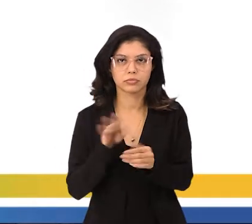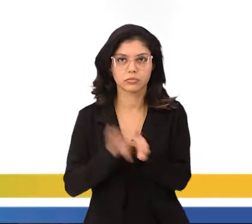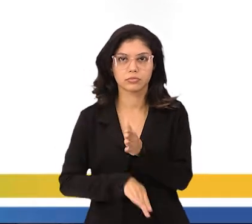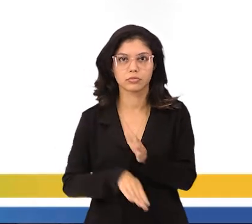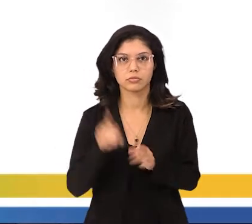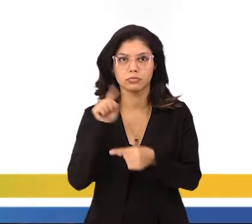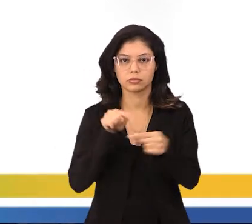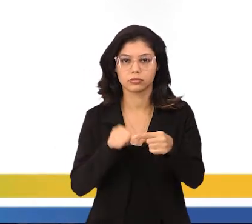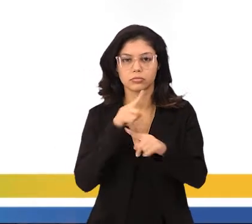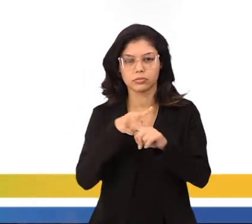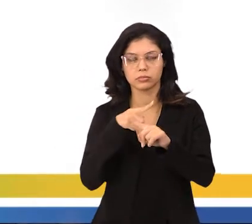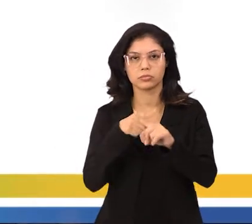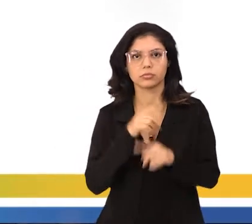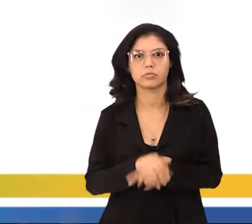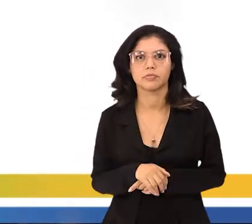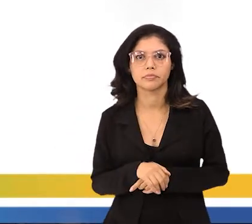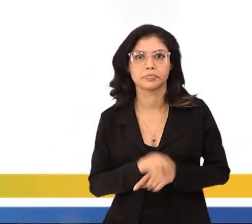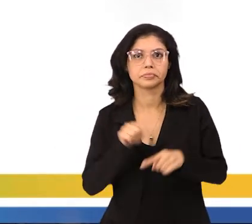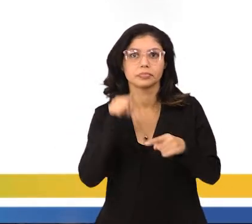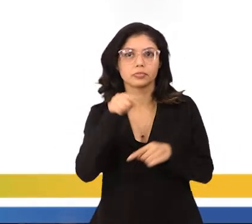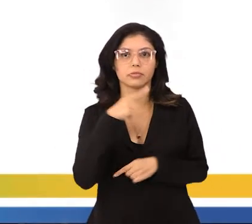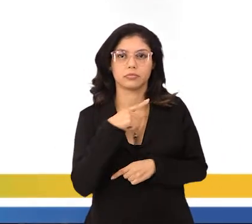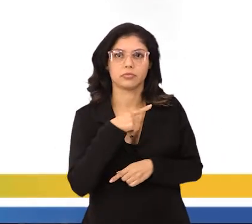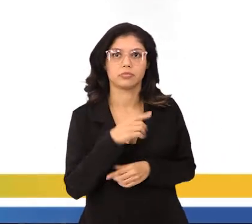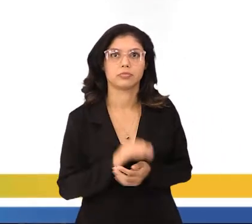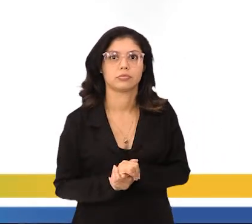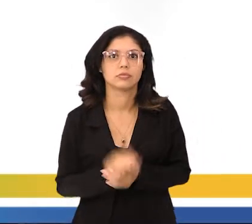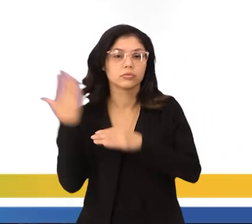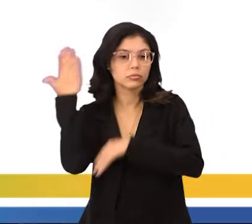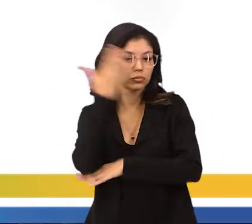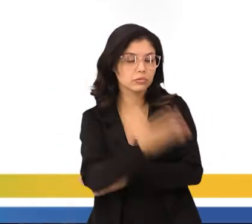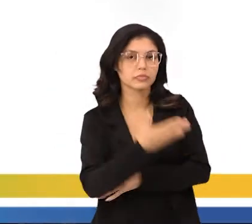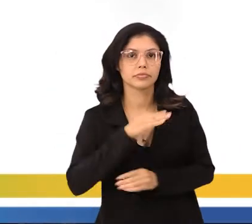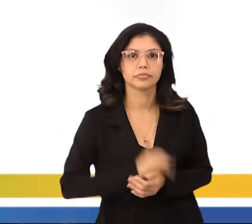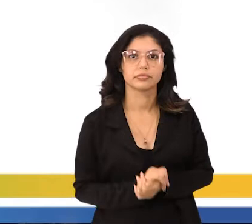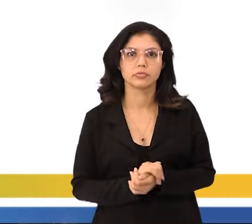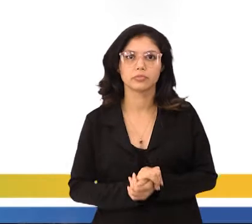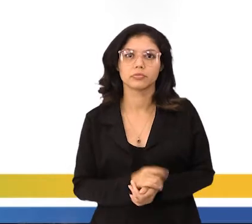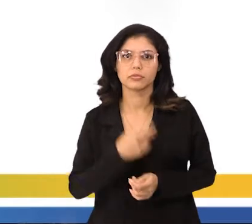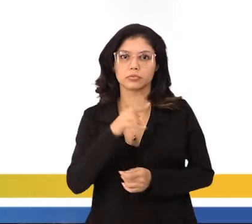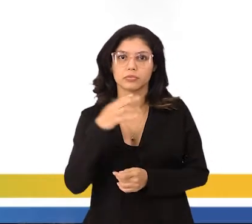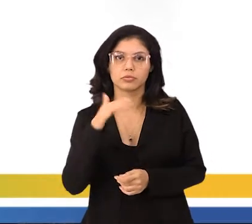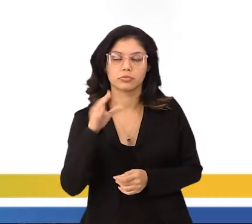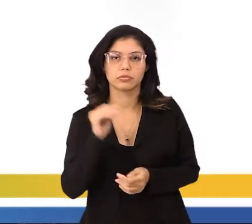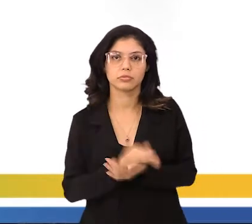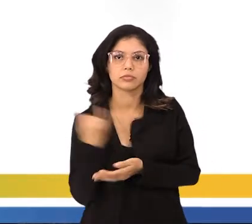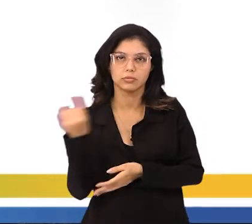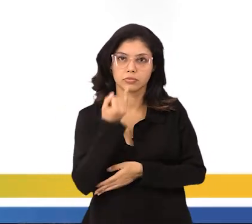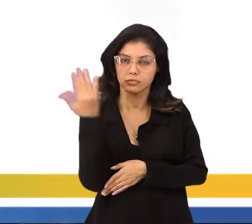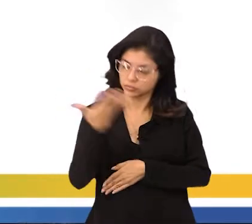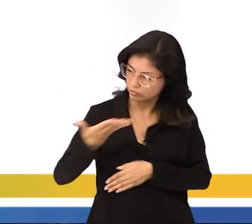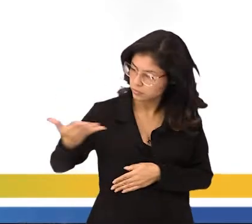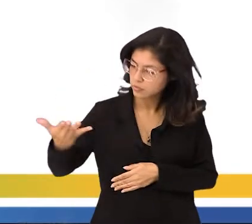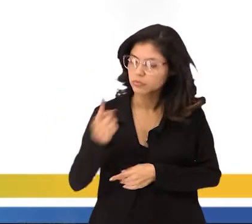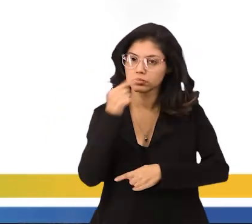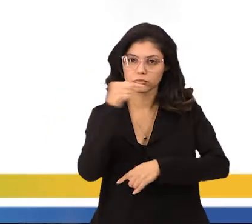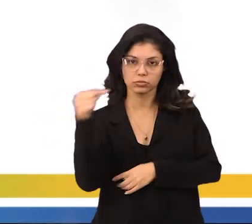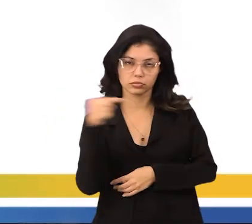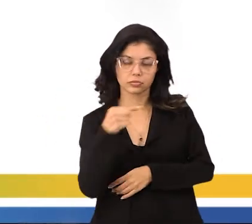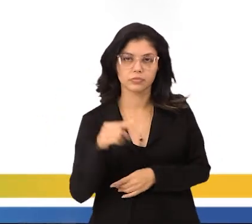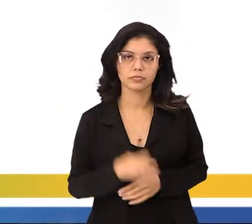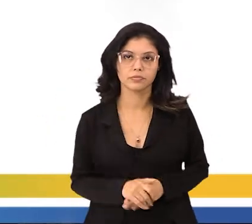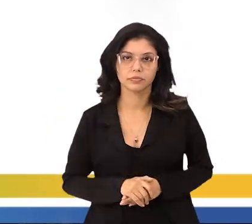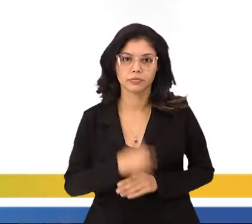soma, subtração, divisão e multiplicação. Mas aqui iremos direcionar a potenciação, principalmente com a